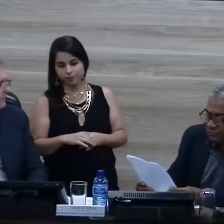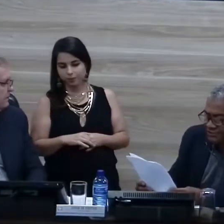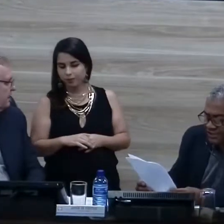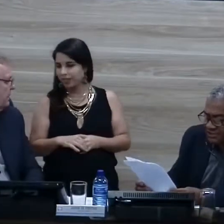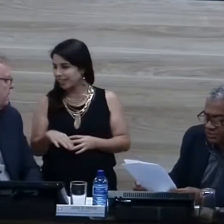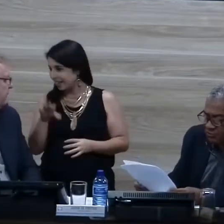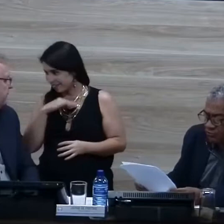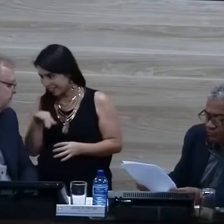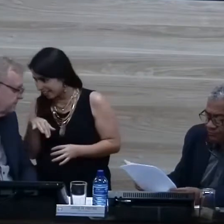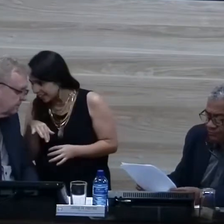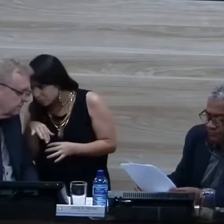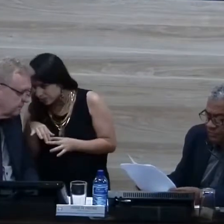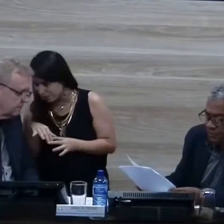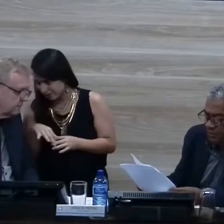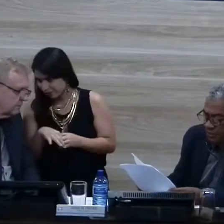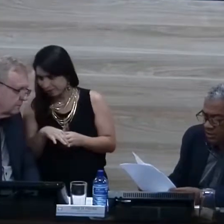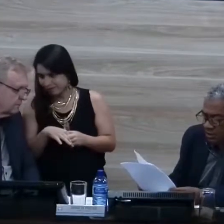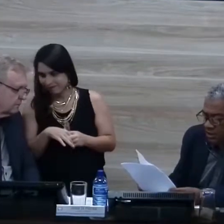Ofício número 75,